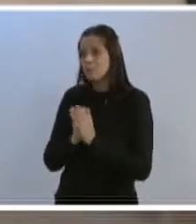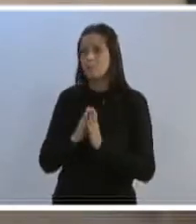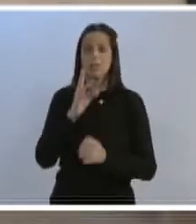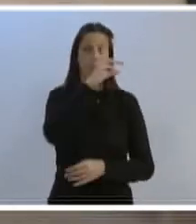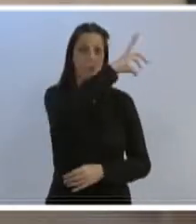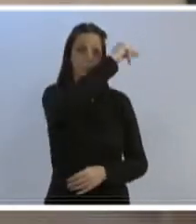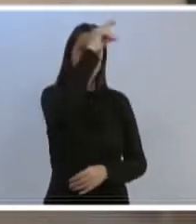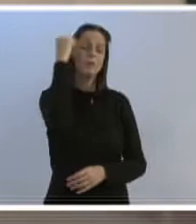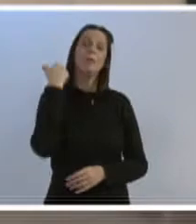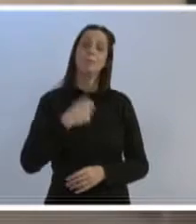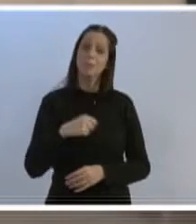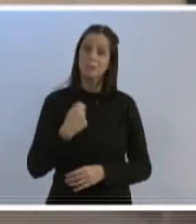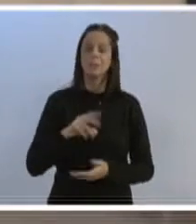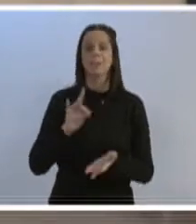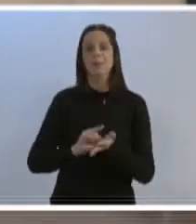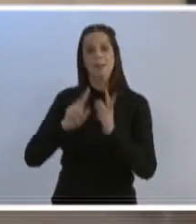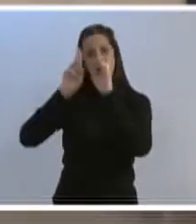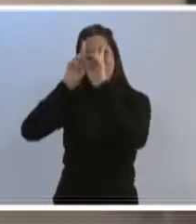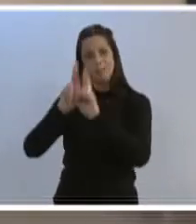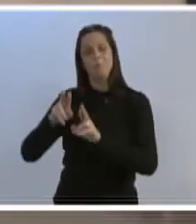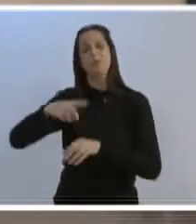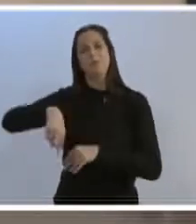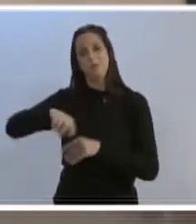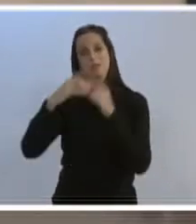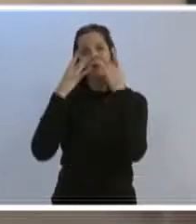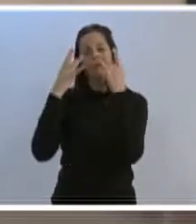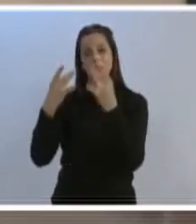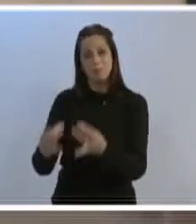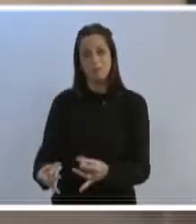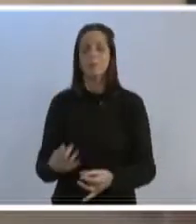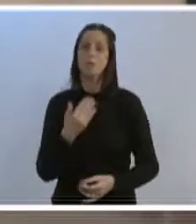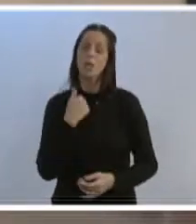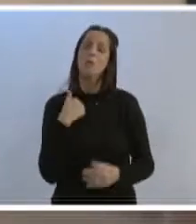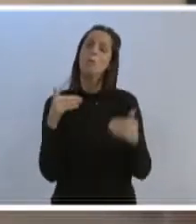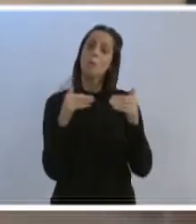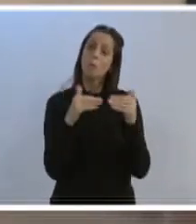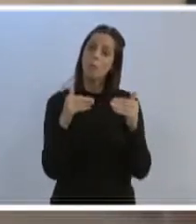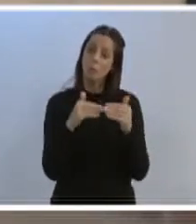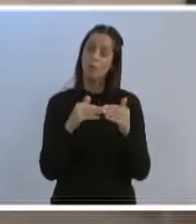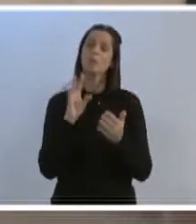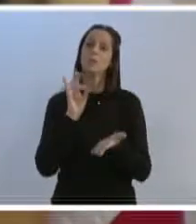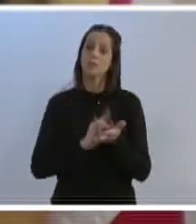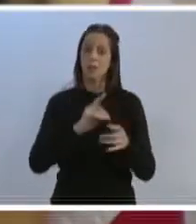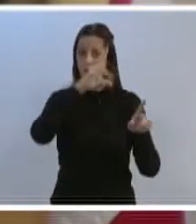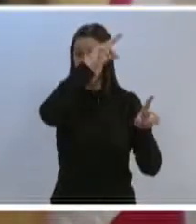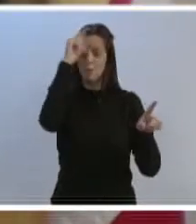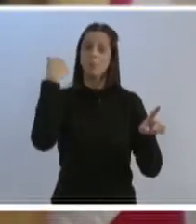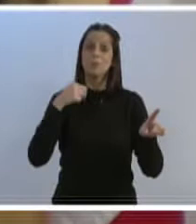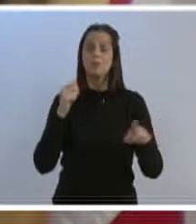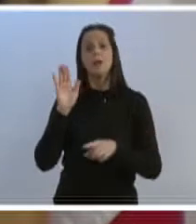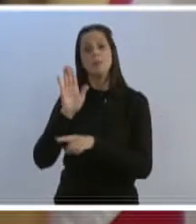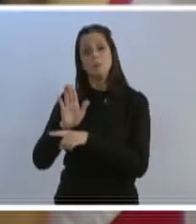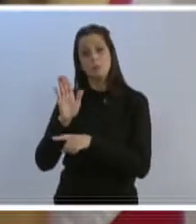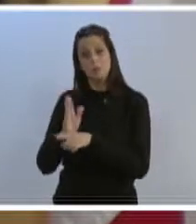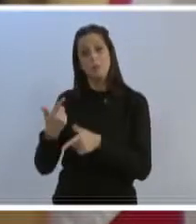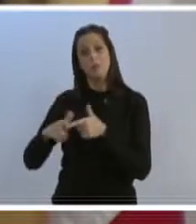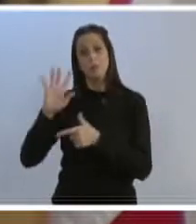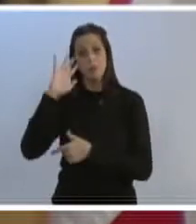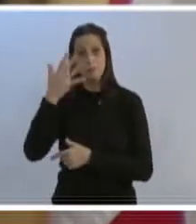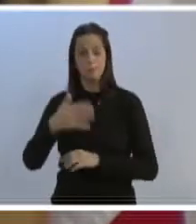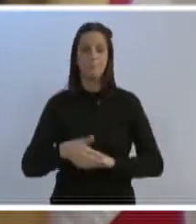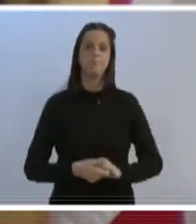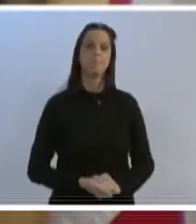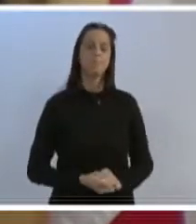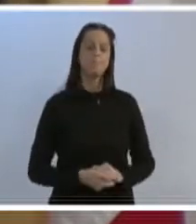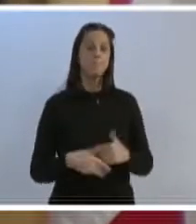público também faz coro nisso aqui para que sejam atendidas essas demandas de todos obrigado pela parte dos vereadores seu presente de três